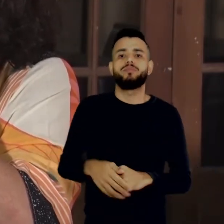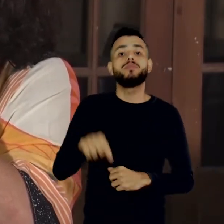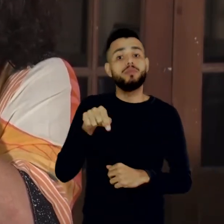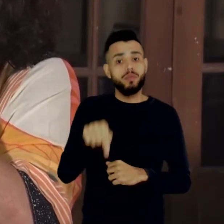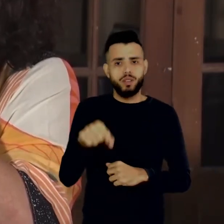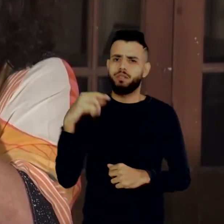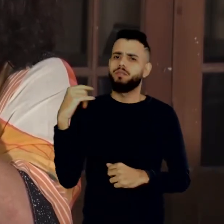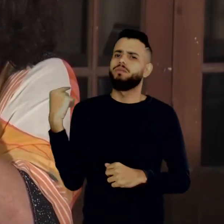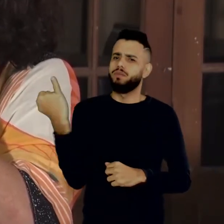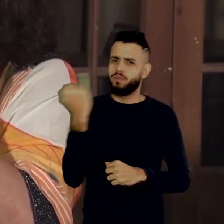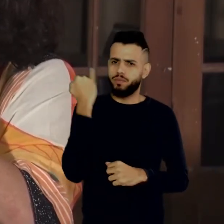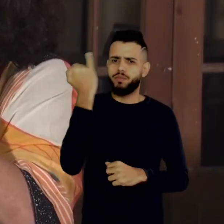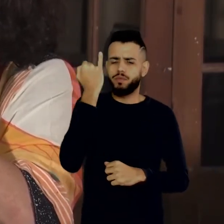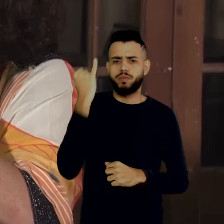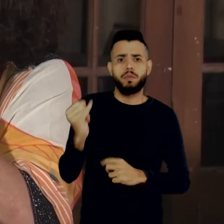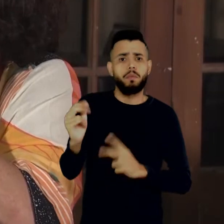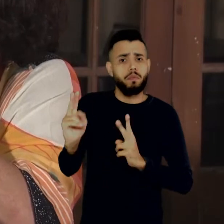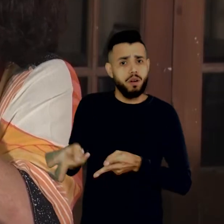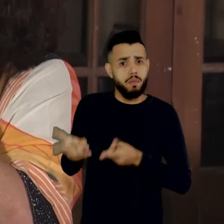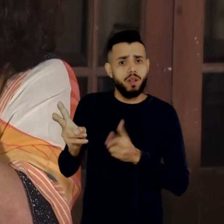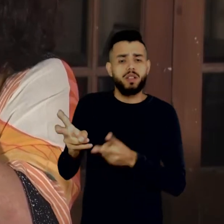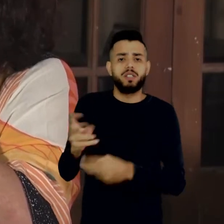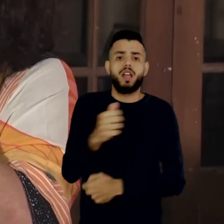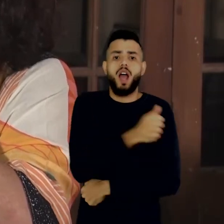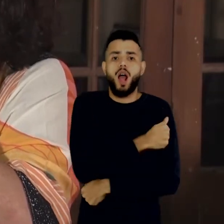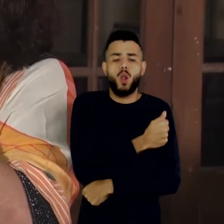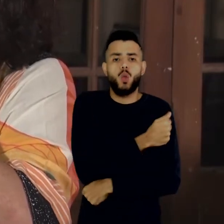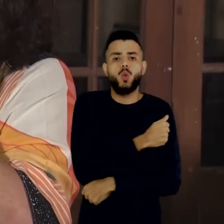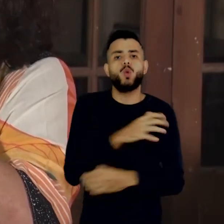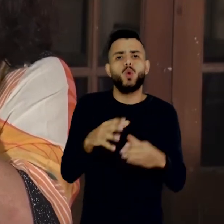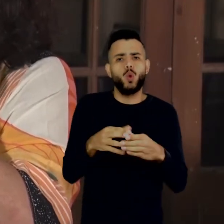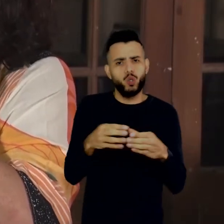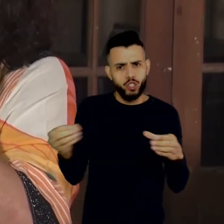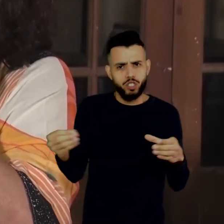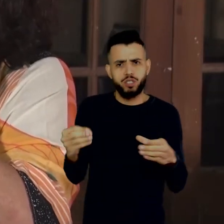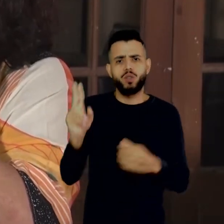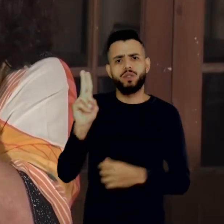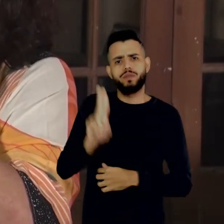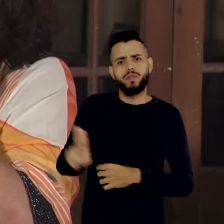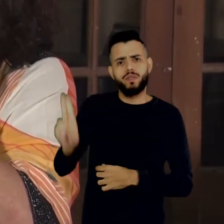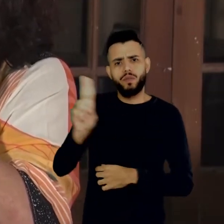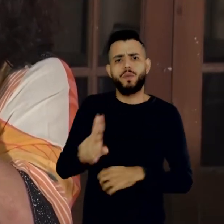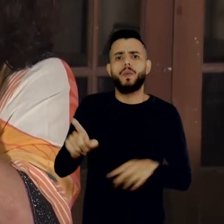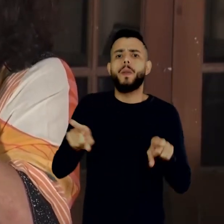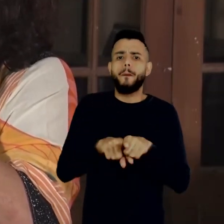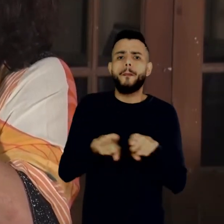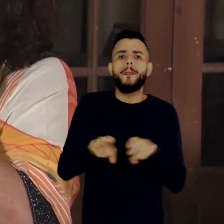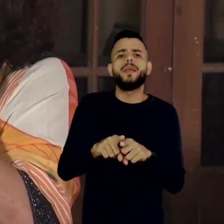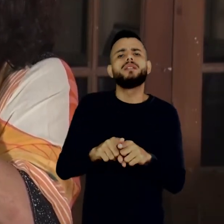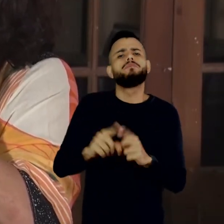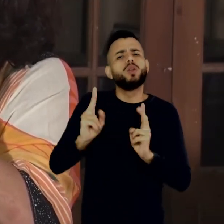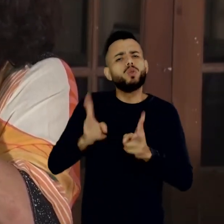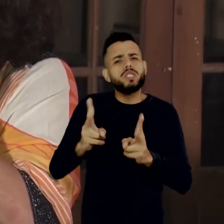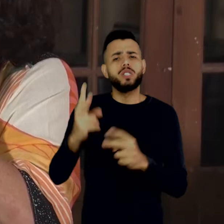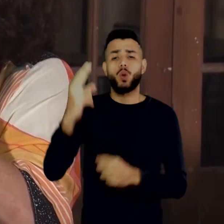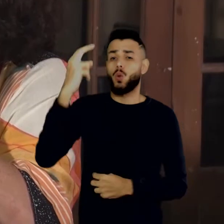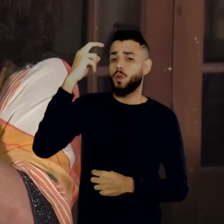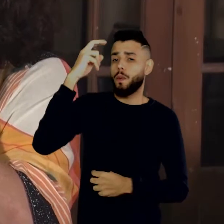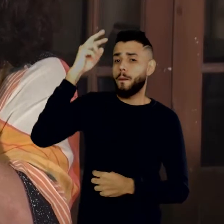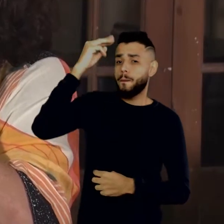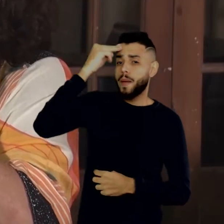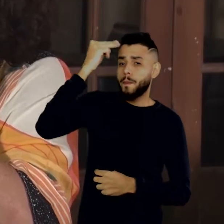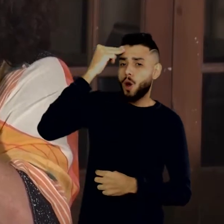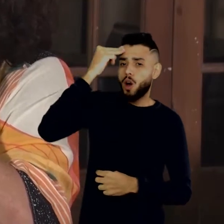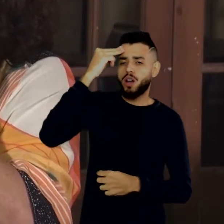fundamental para a permanência dos estudantes cotistas nas universidades e também para a manutenção da memória do legado da luta